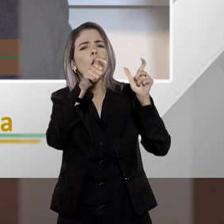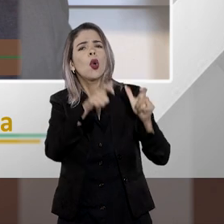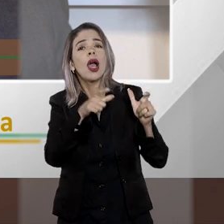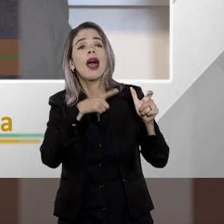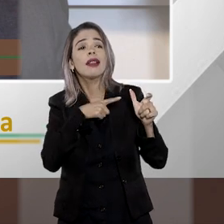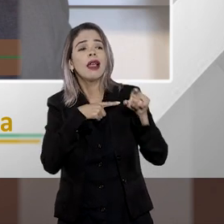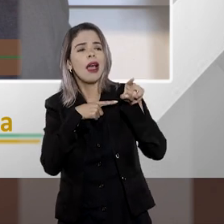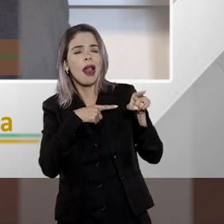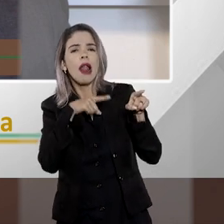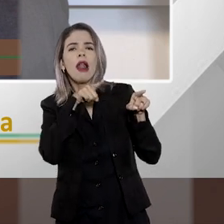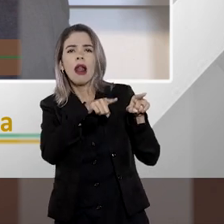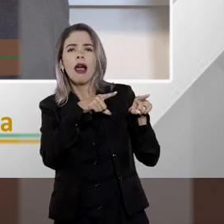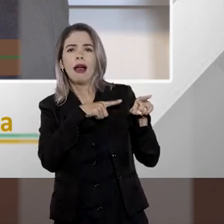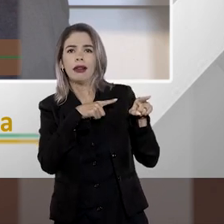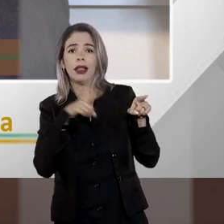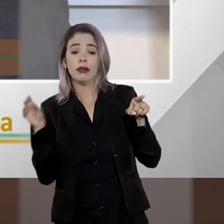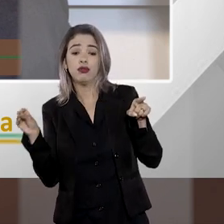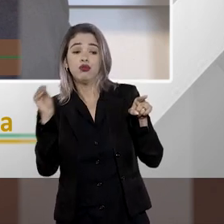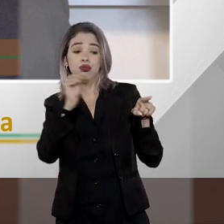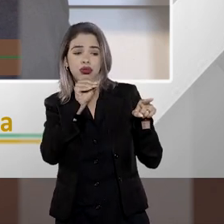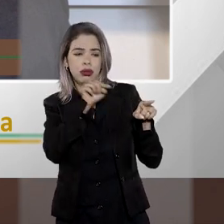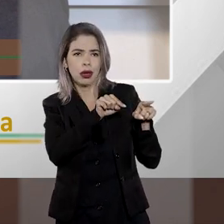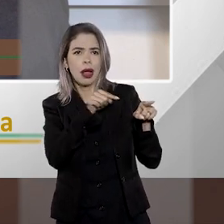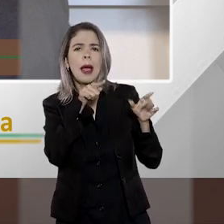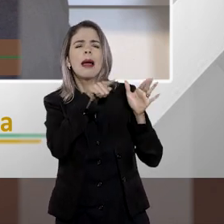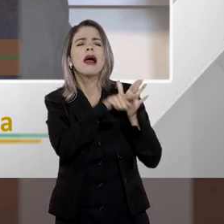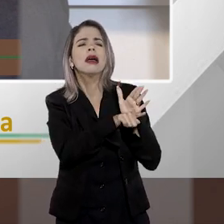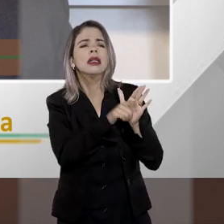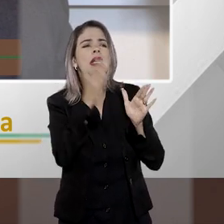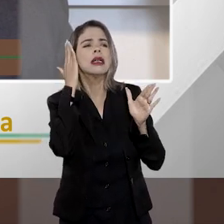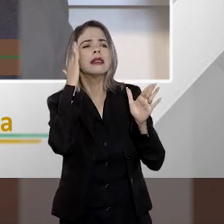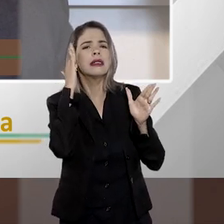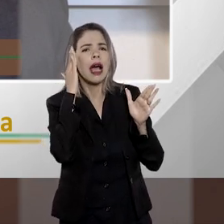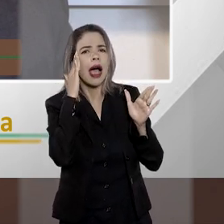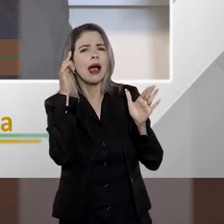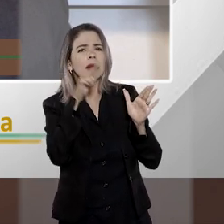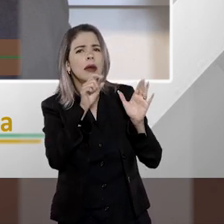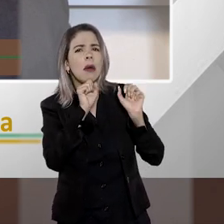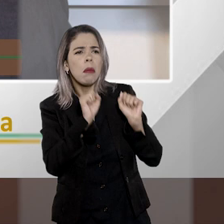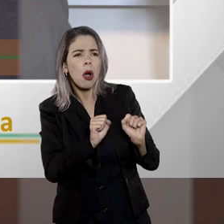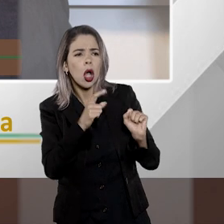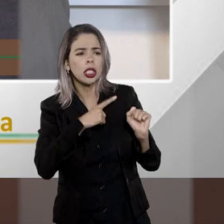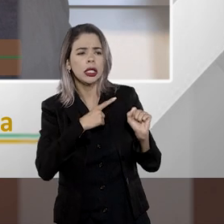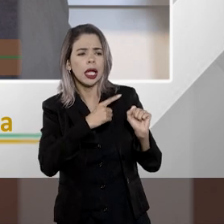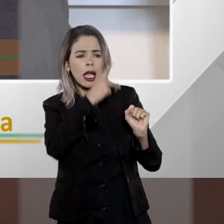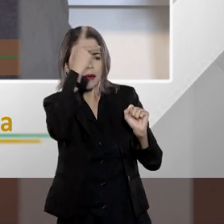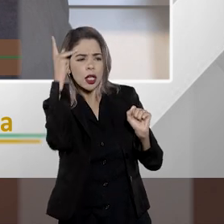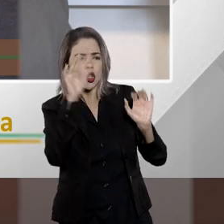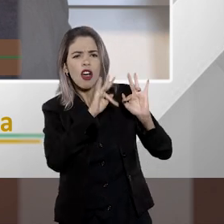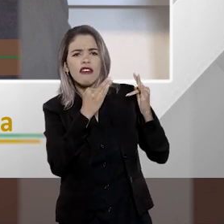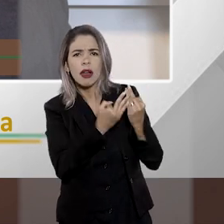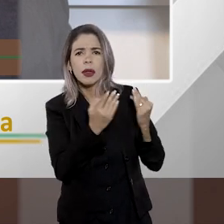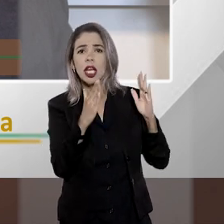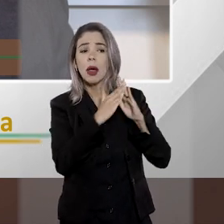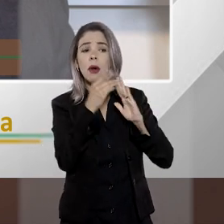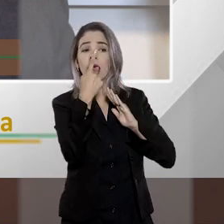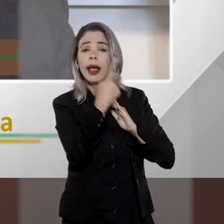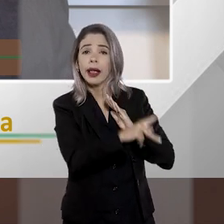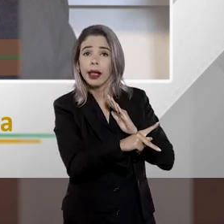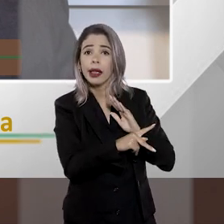a esse juízo de destino. E caso o juiz de destino, aquele onde moram os familiares do